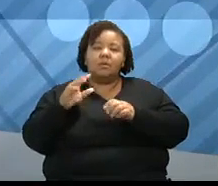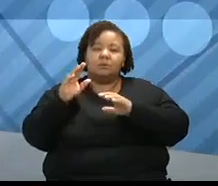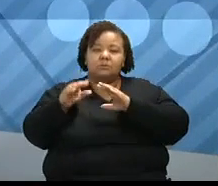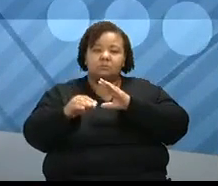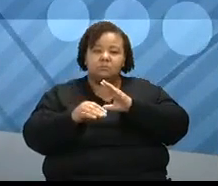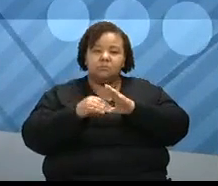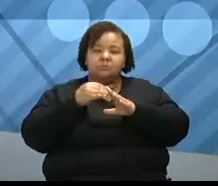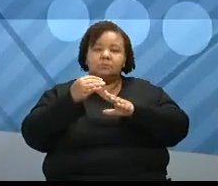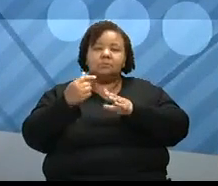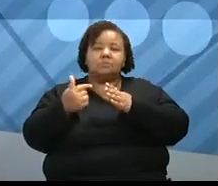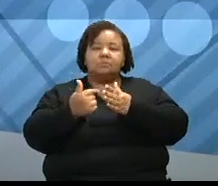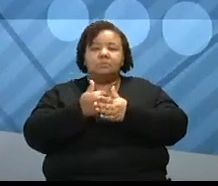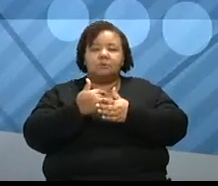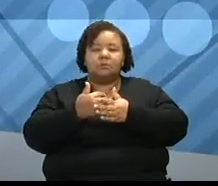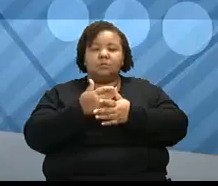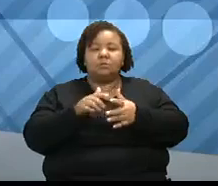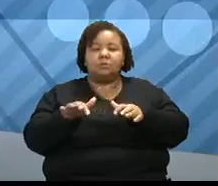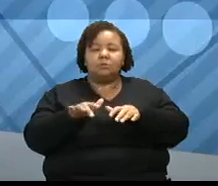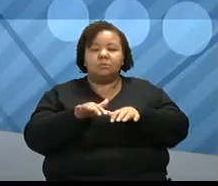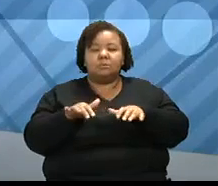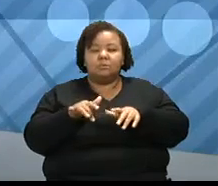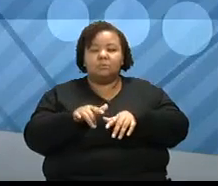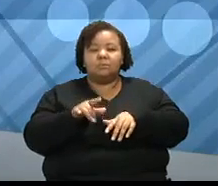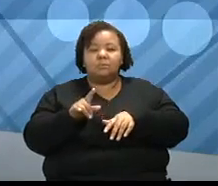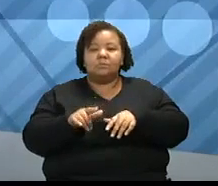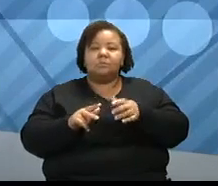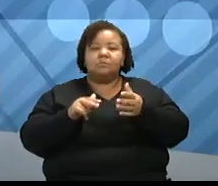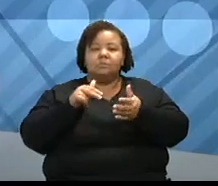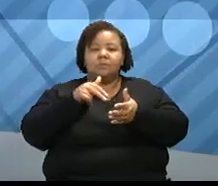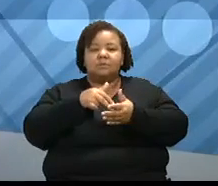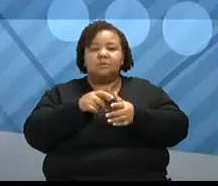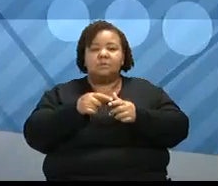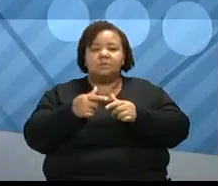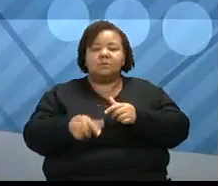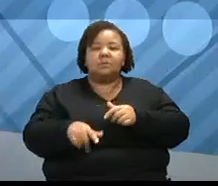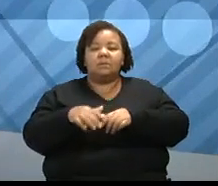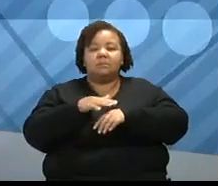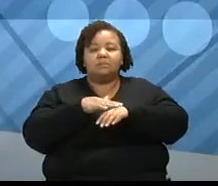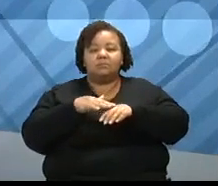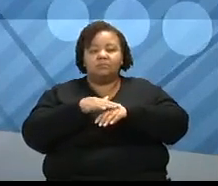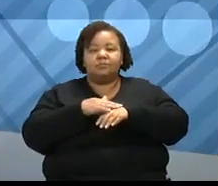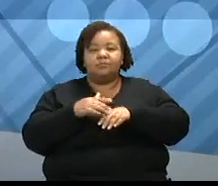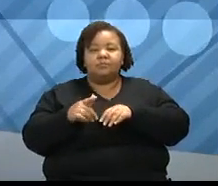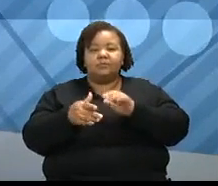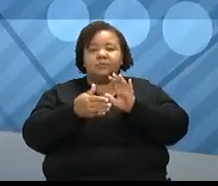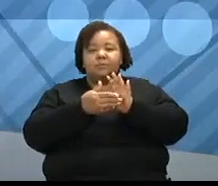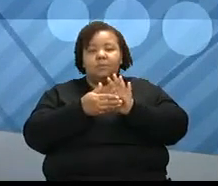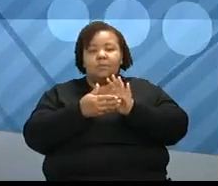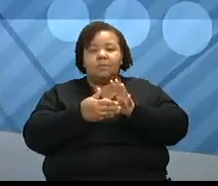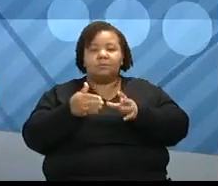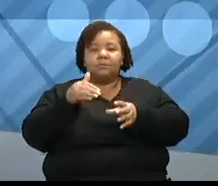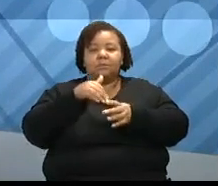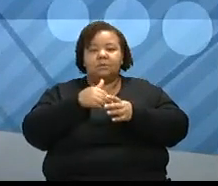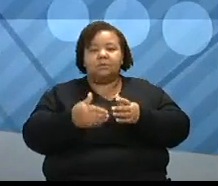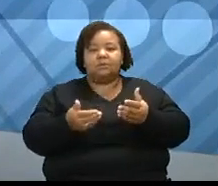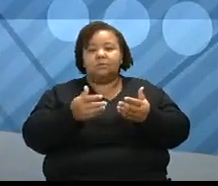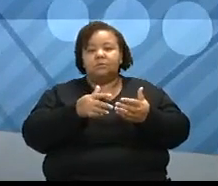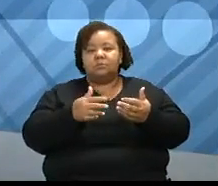encaminhar todos os seus questionamentos por meio do fórum, participando também das discussões que são propostas